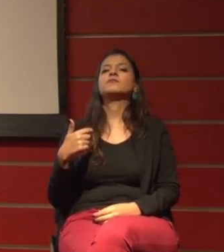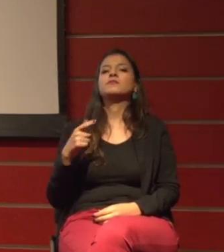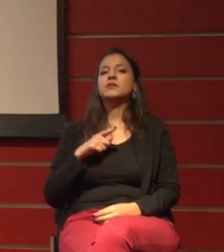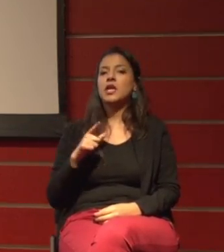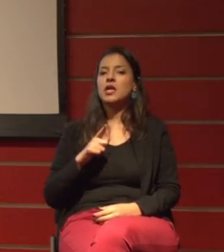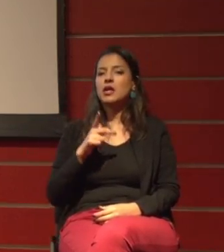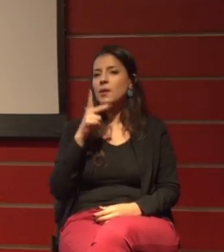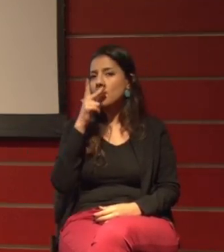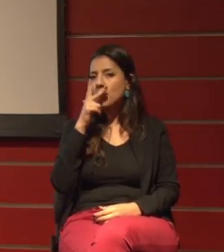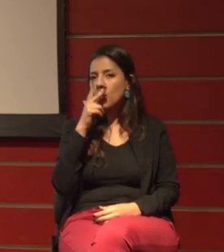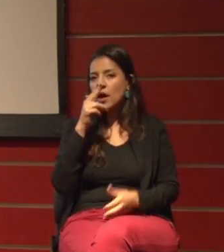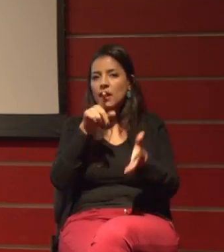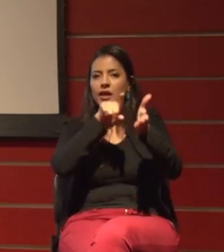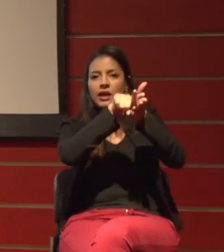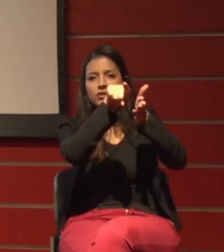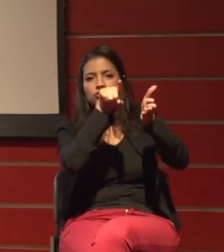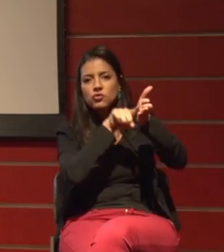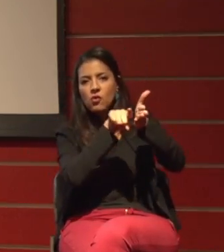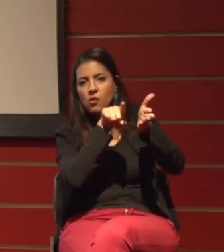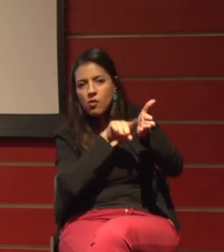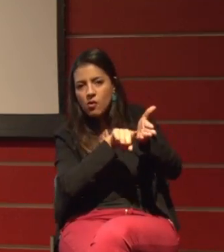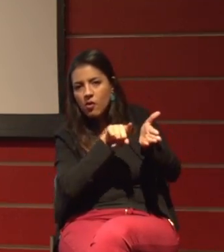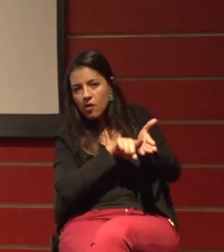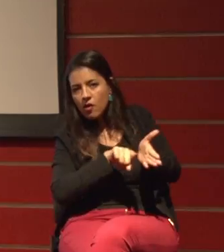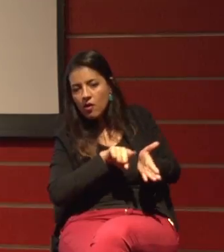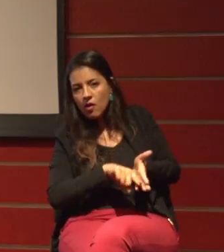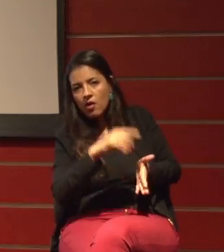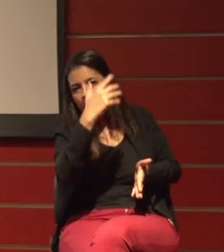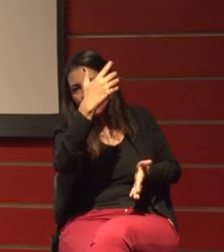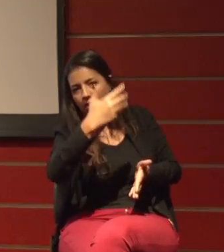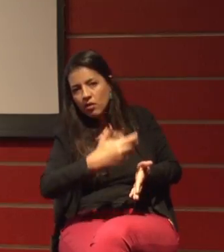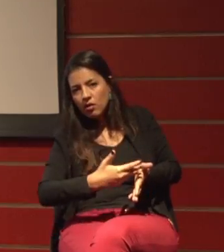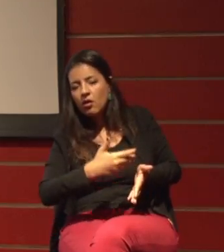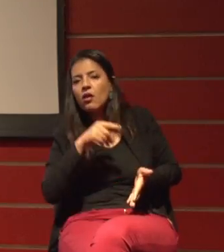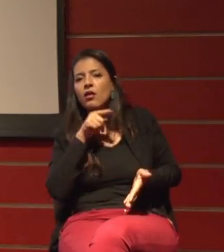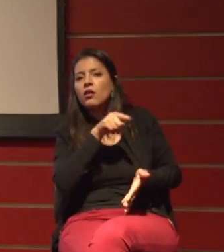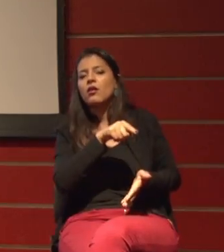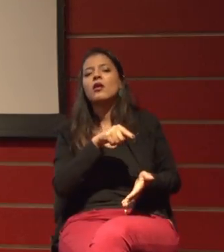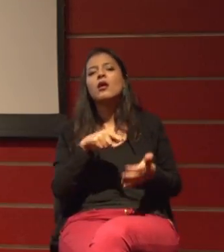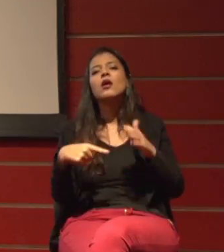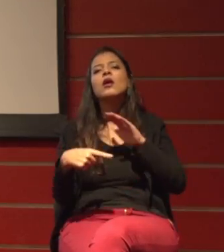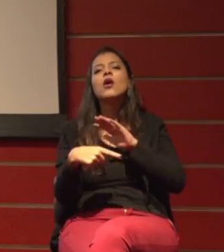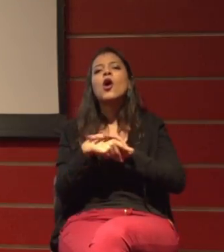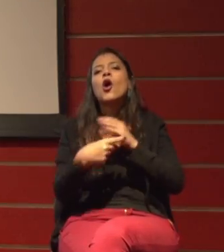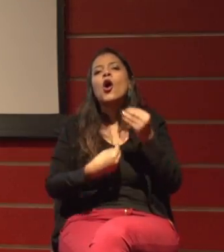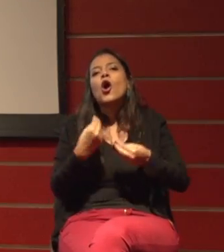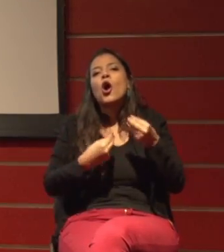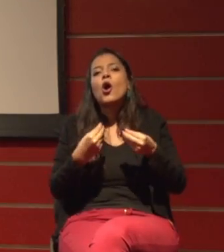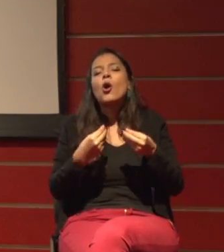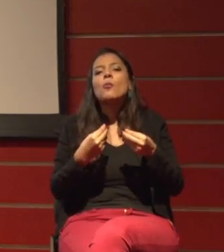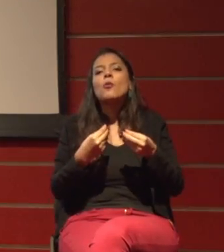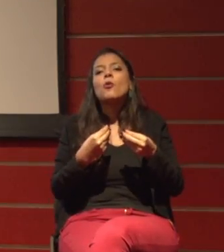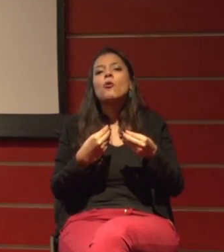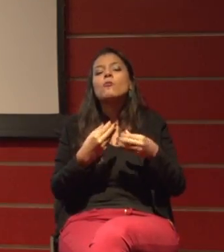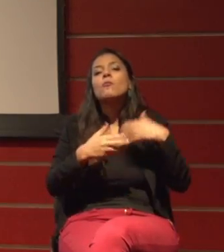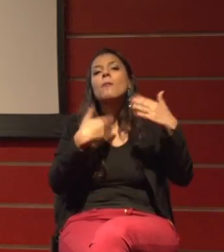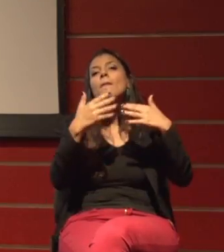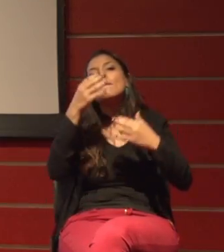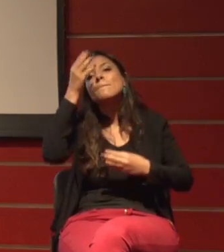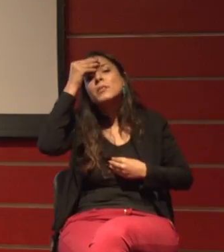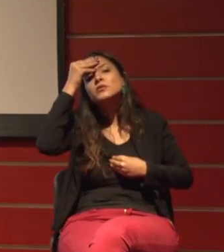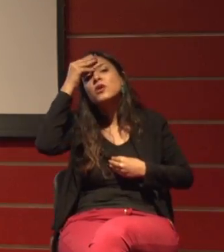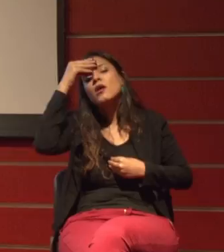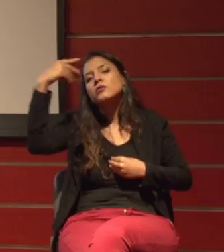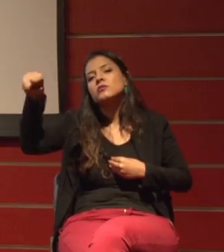questionário eh de desenvolvimento de e eh de personagem para atores de de teatro